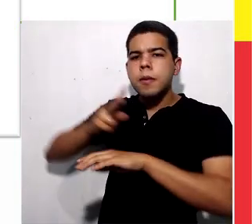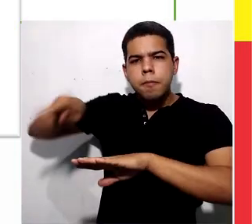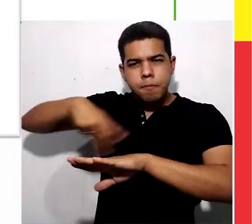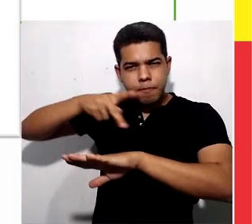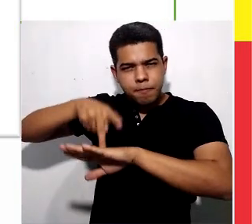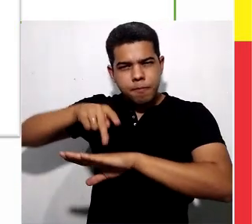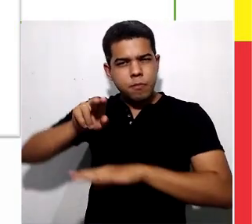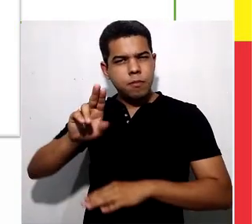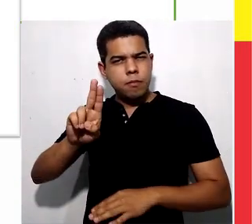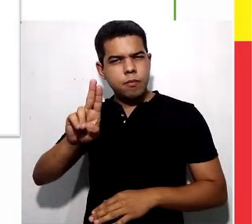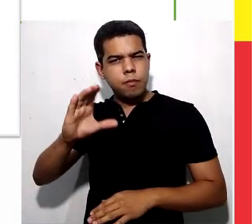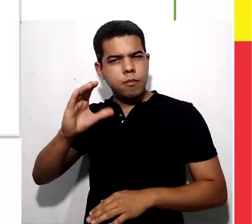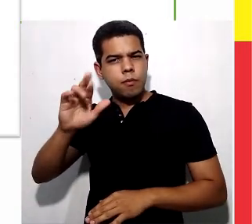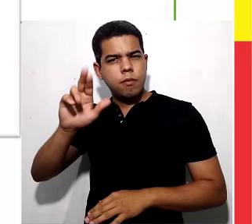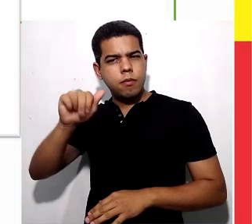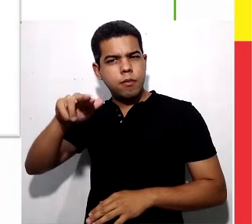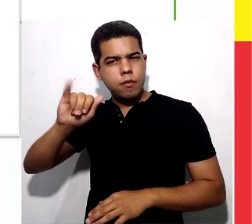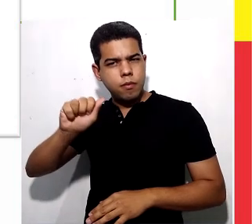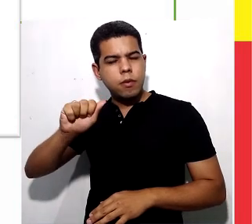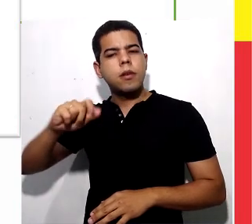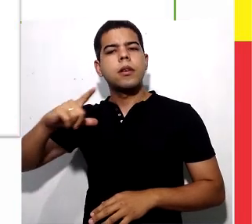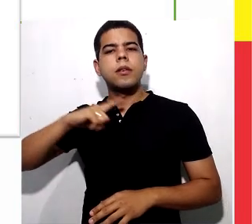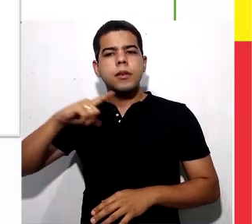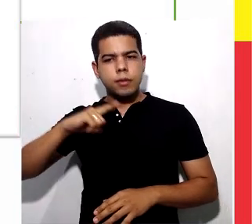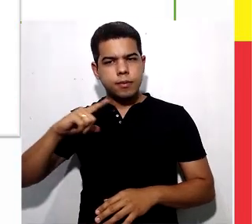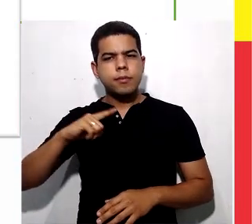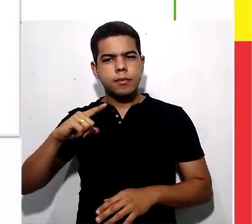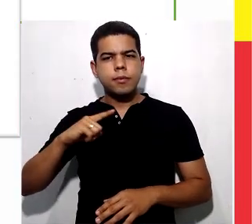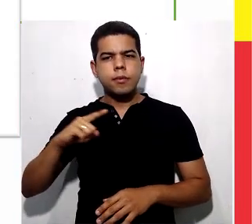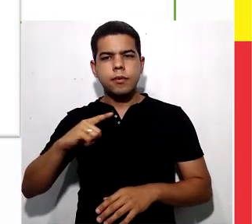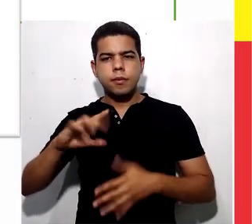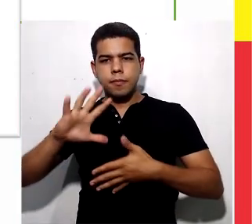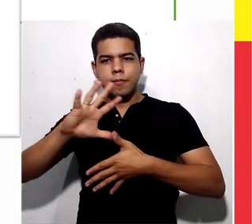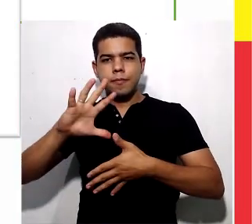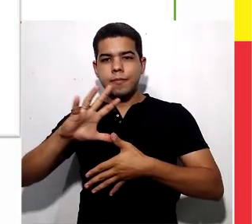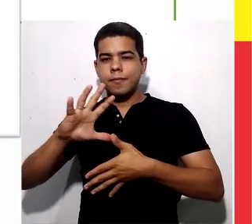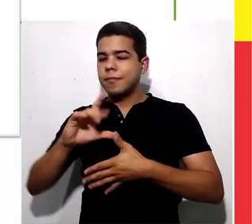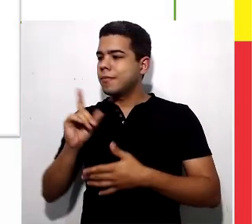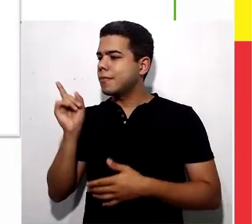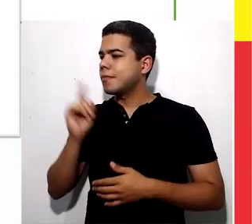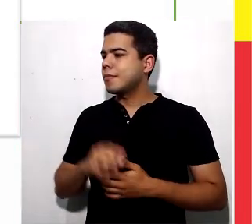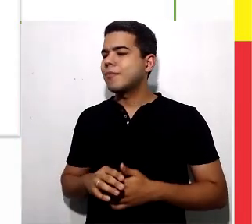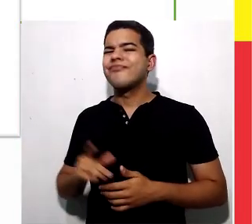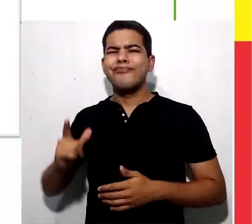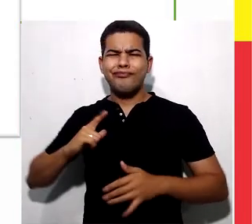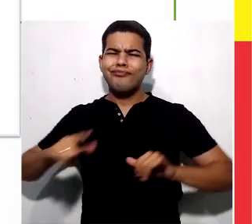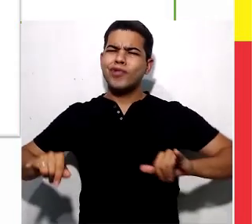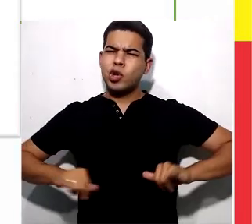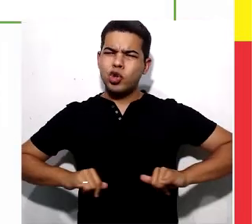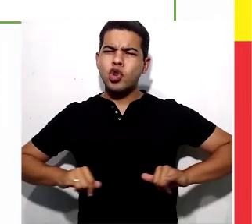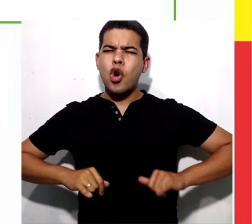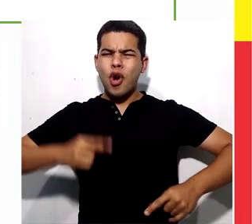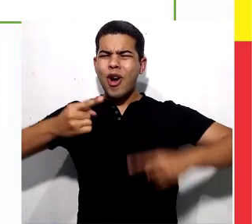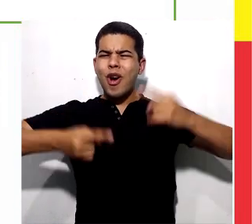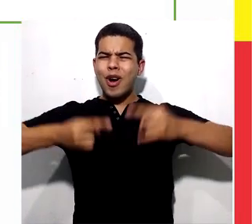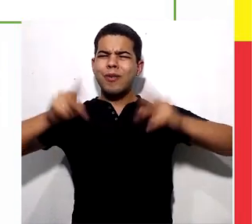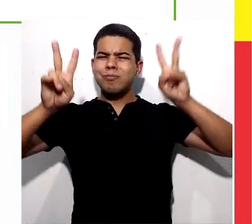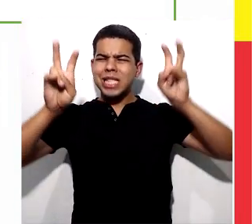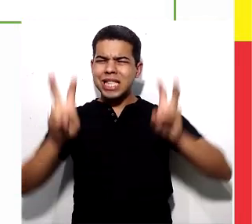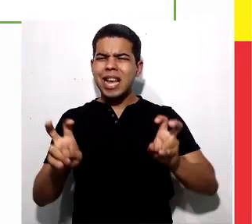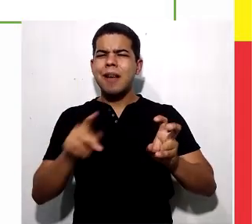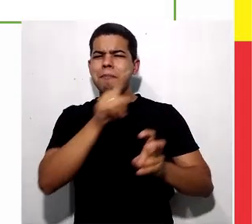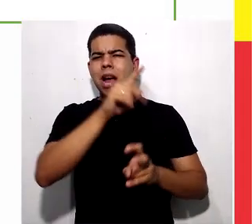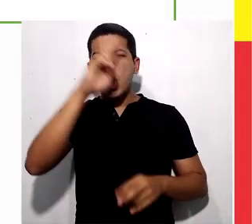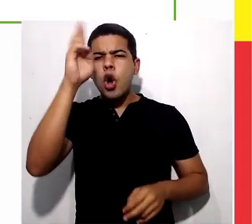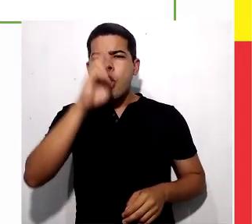de salientar que a Ucrânia sofreu e ainda sofre algumas questões políticas com a Rússia. Nós temos aqui